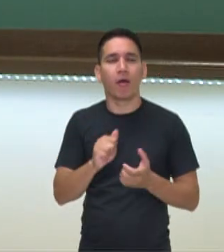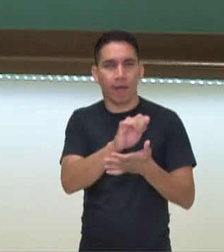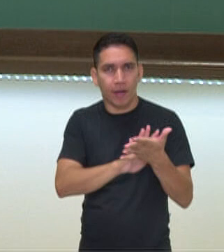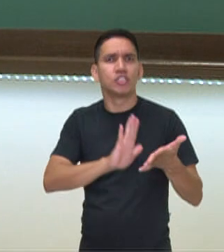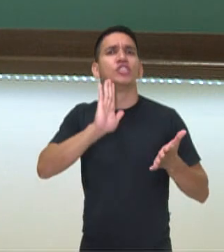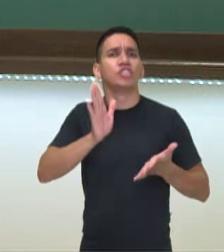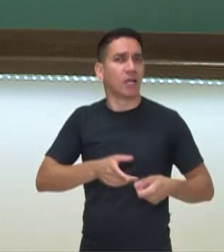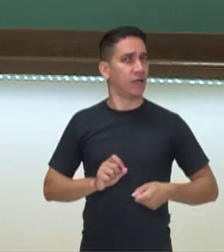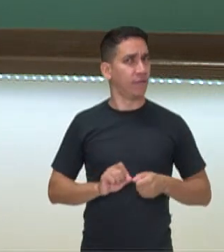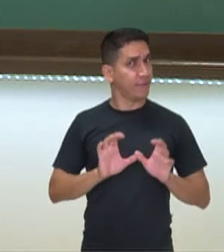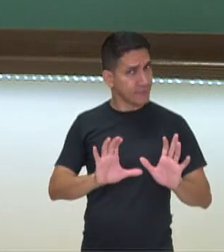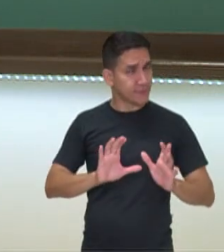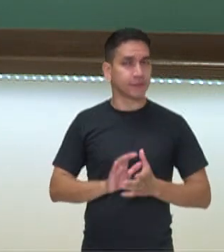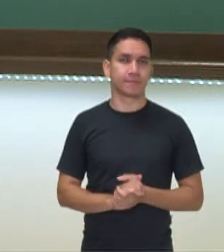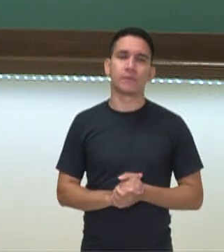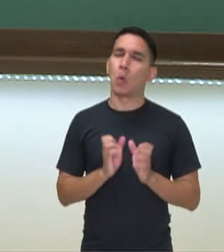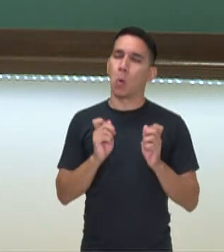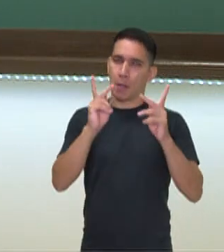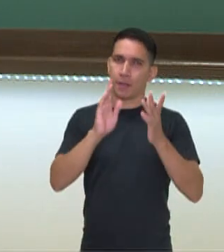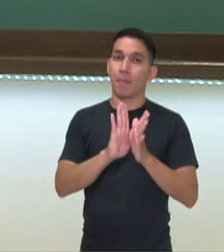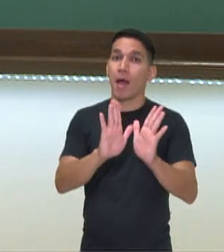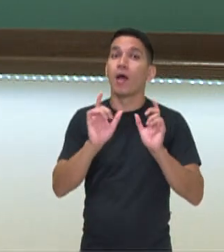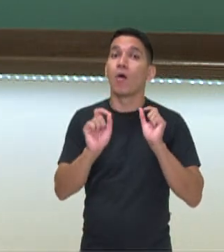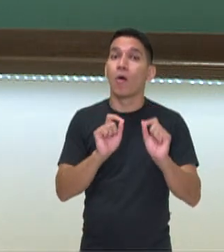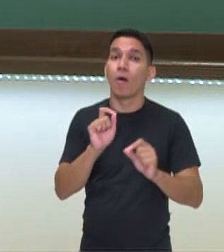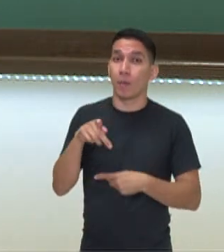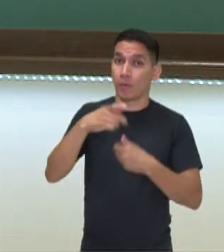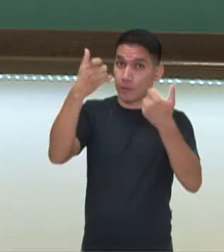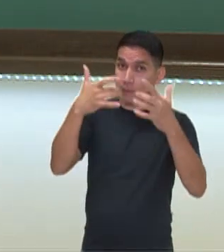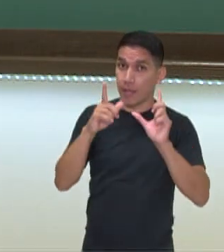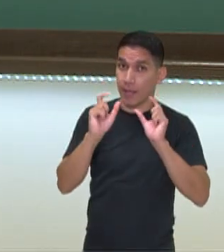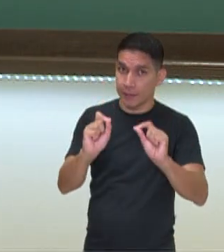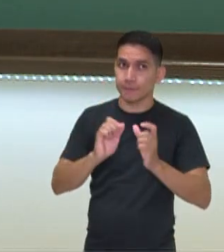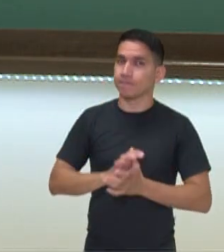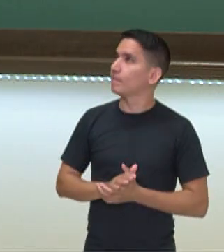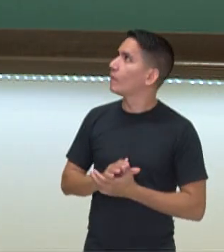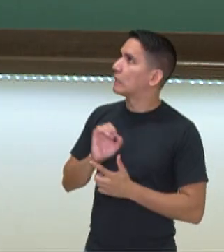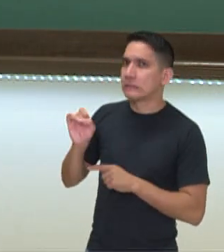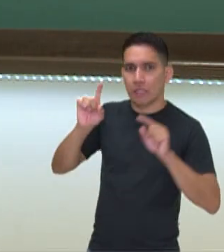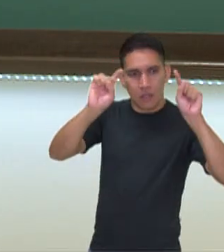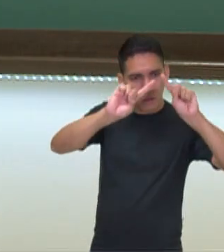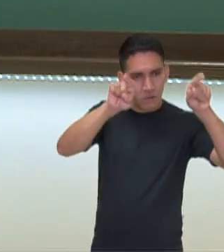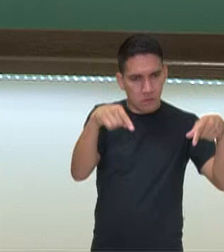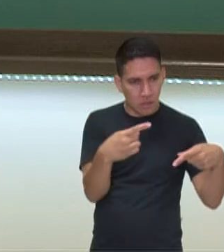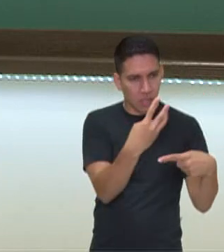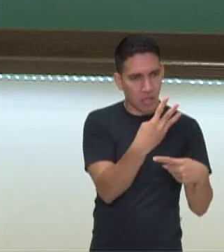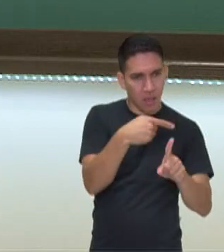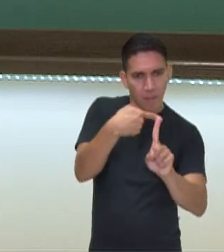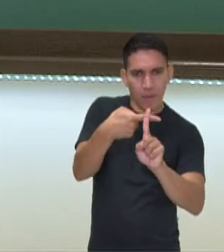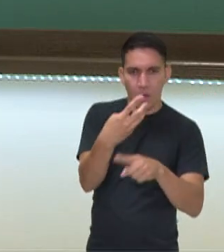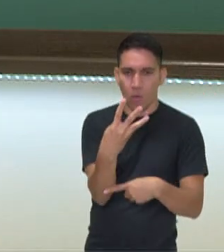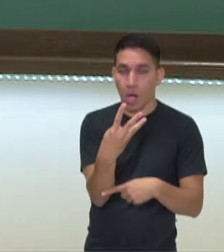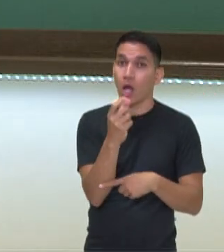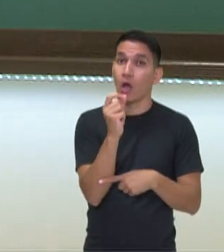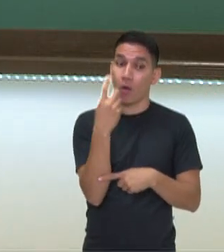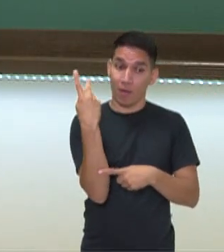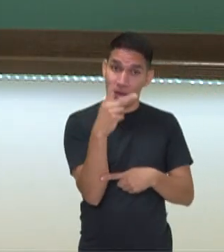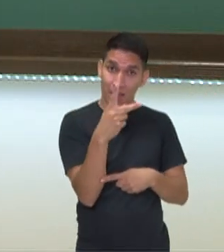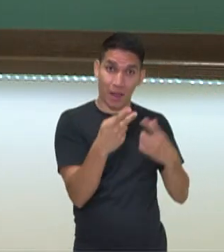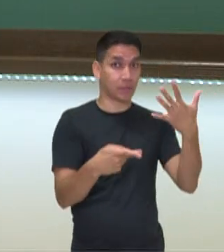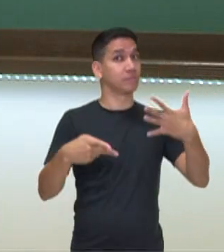gente já fez isso? Então tá. Mas aí a prof disse o quê? Que se eu colocar o parênteses no 3 mais 4, ou seja,